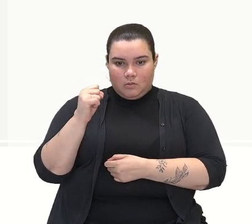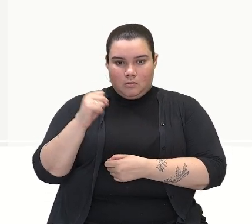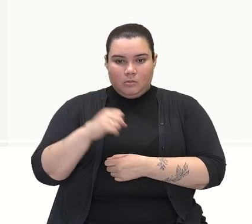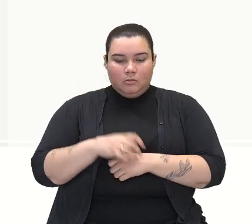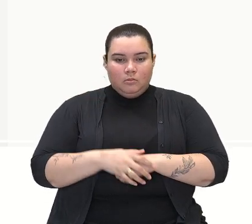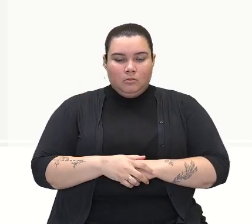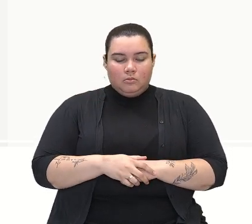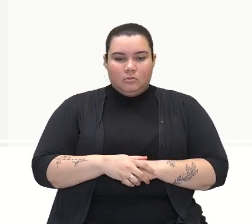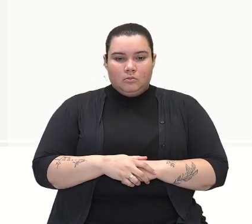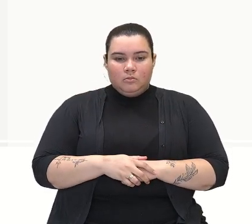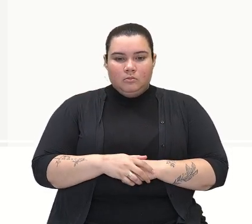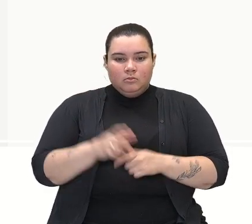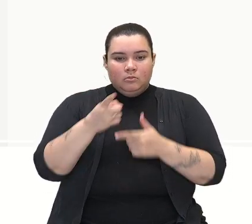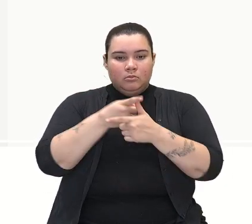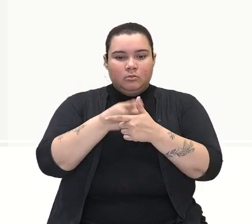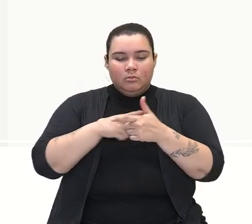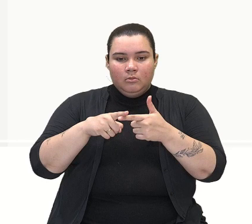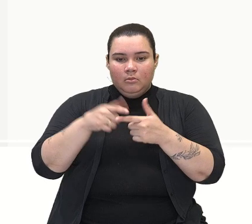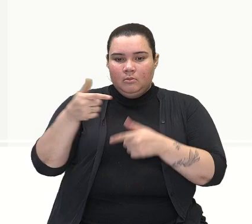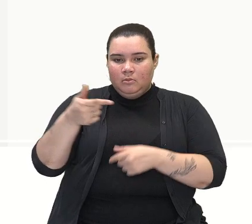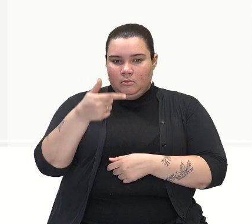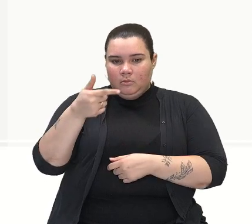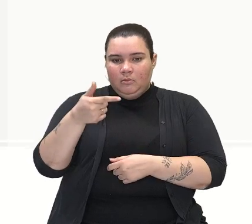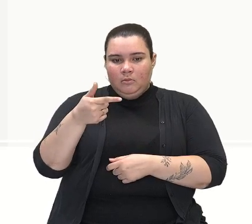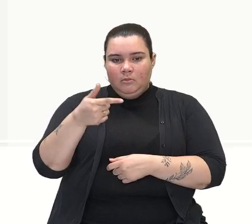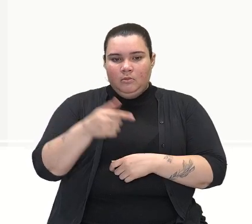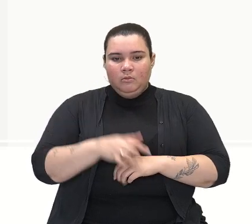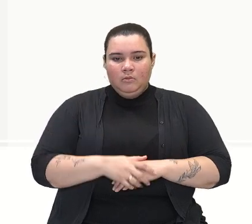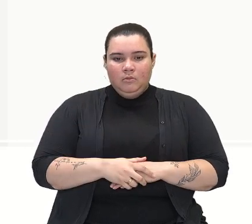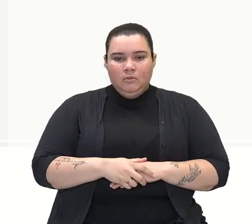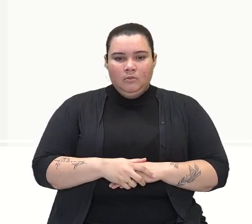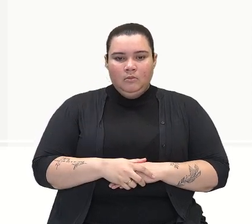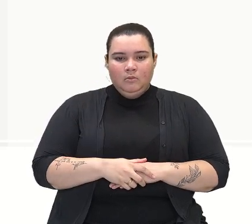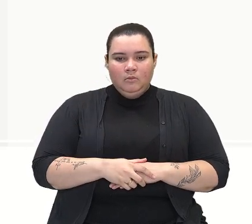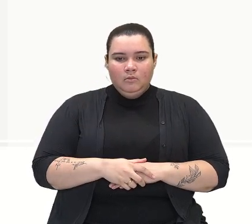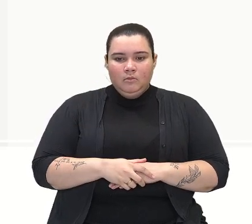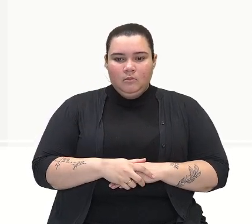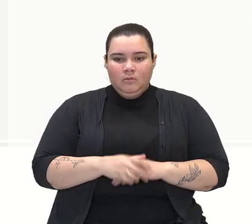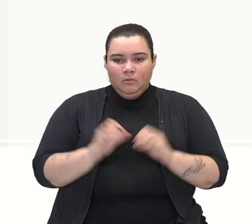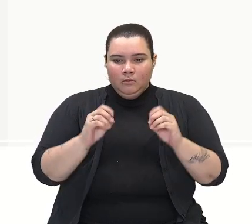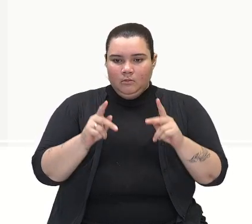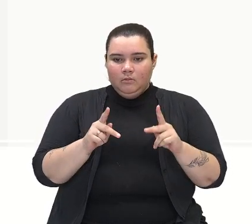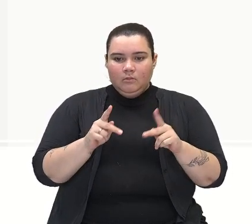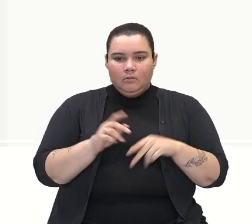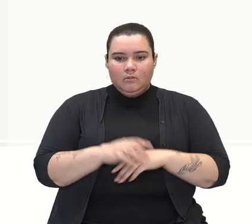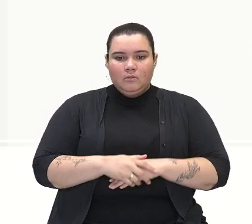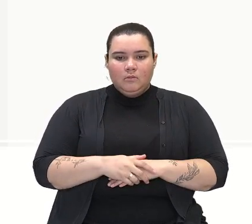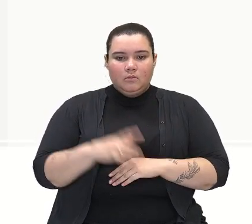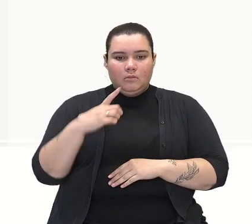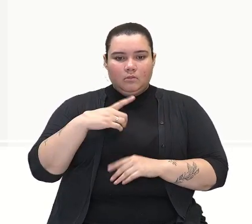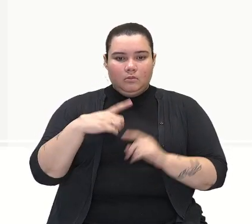8, dividido por 2, tá?